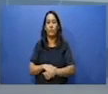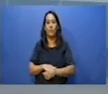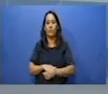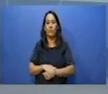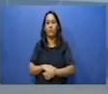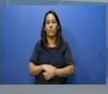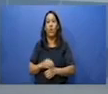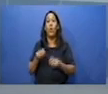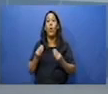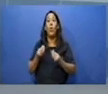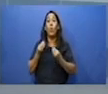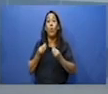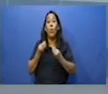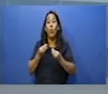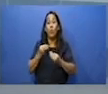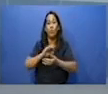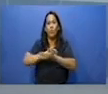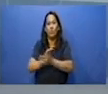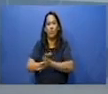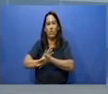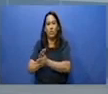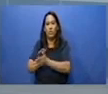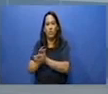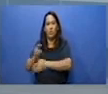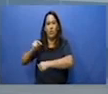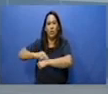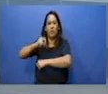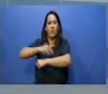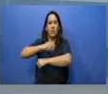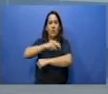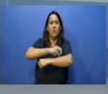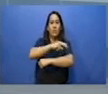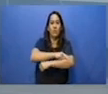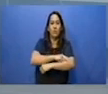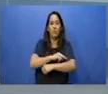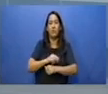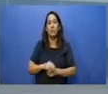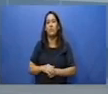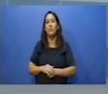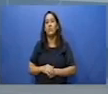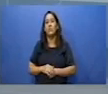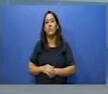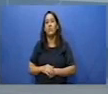Como que ele pode ser combatido? Por